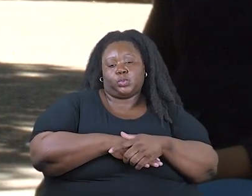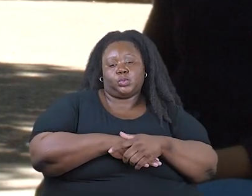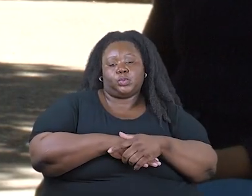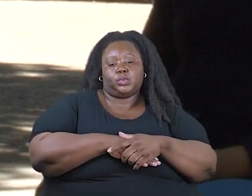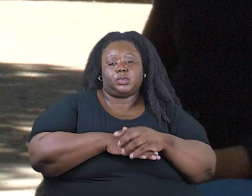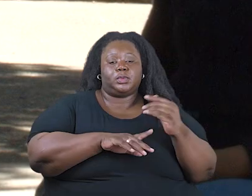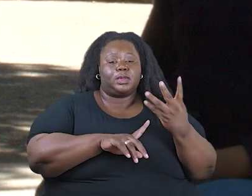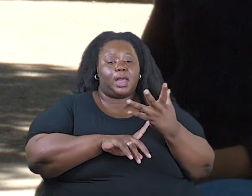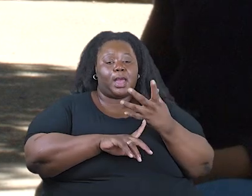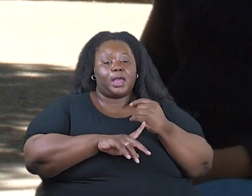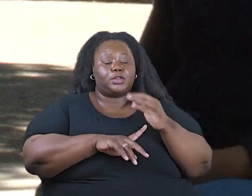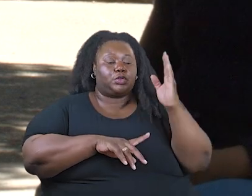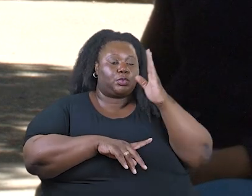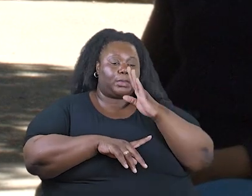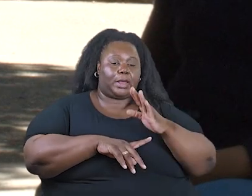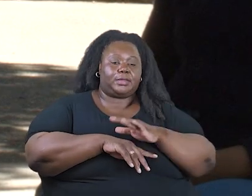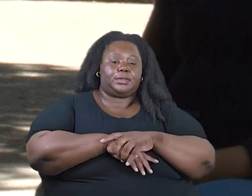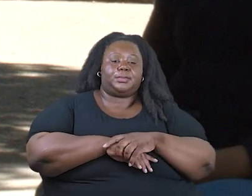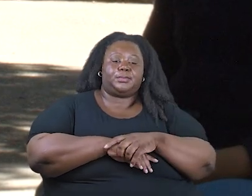na arte brasileira.